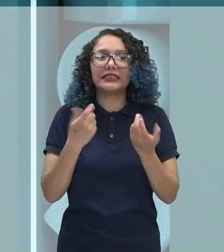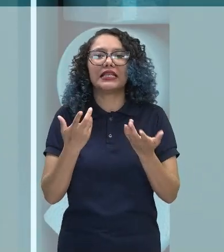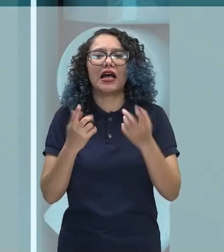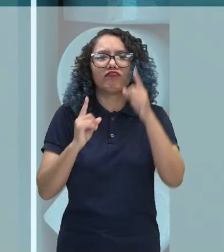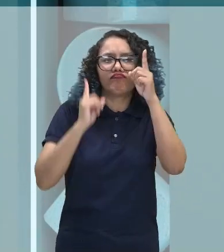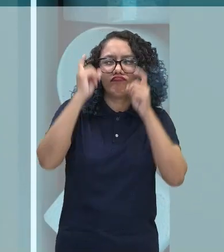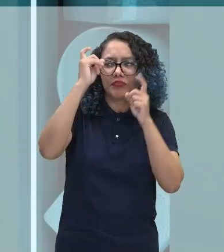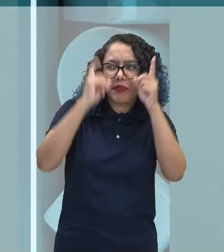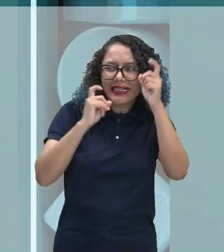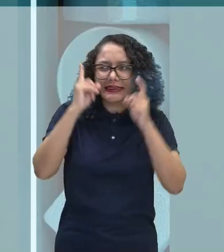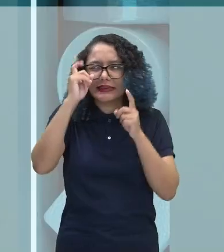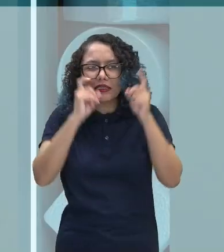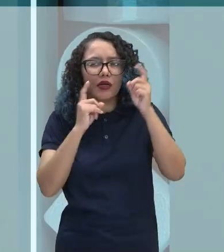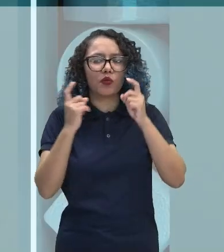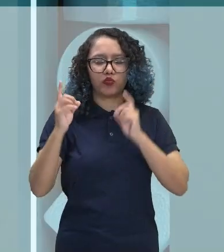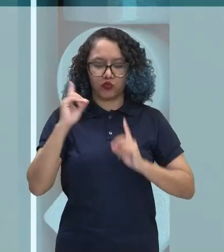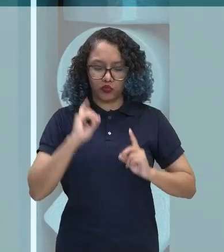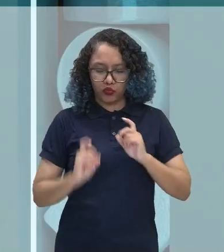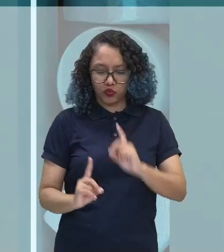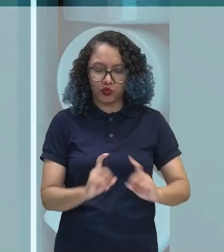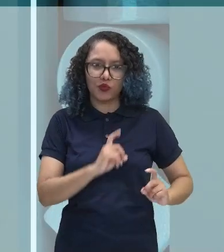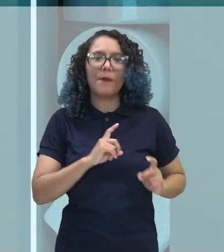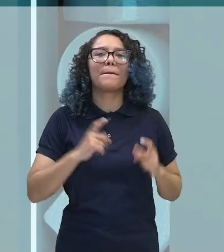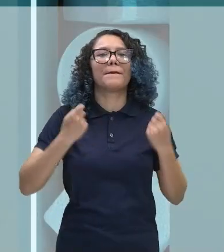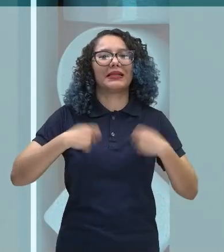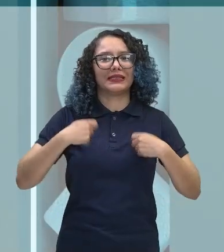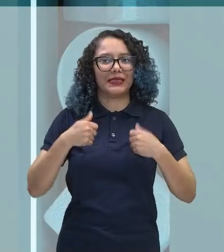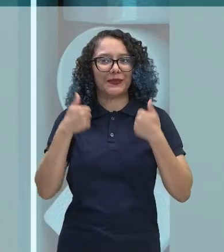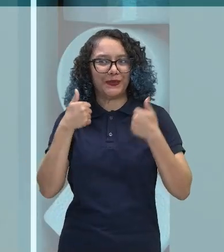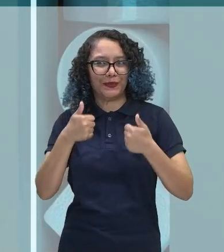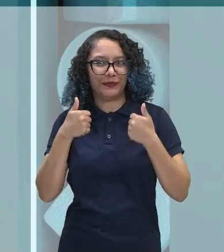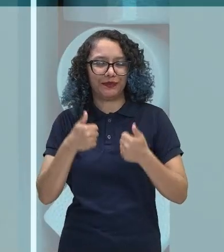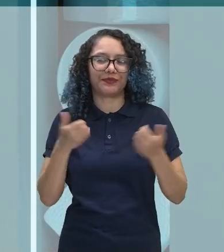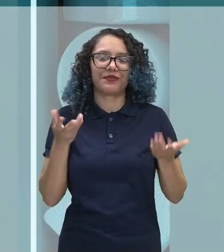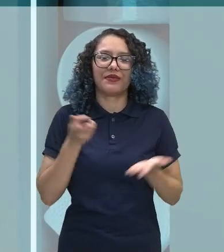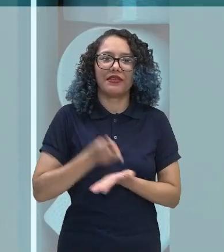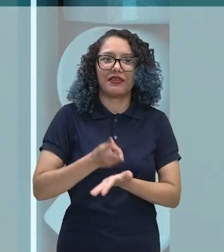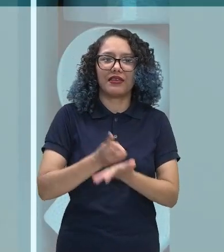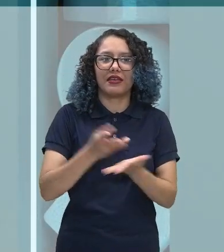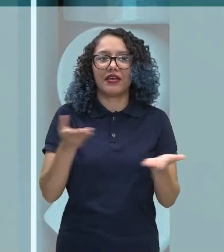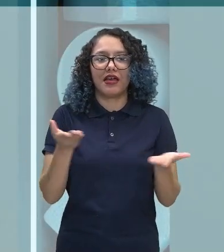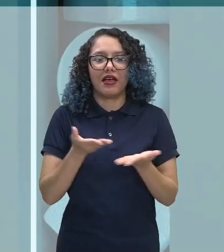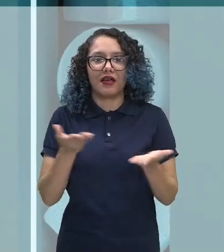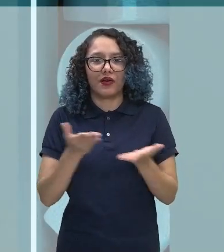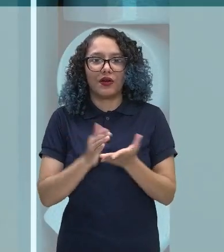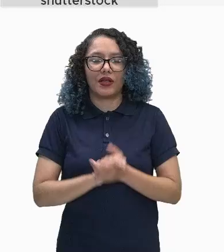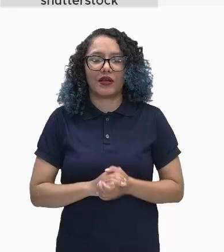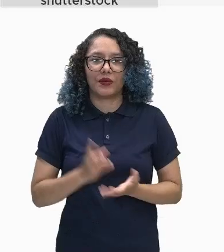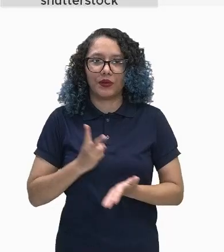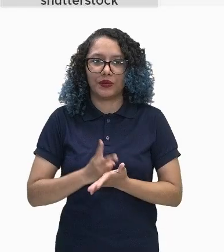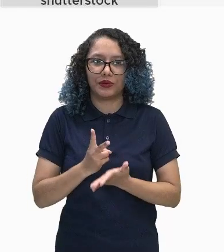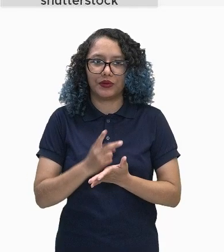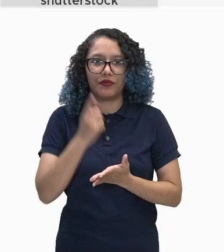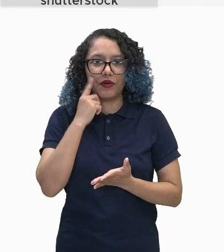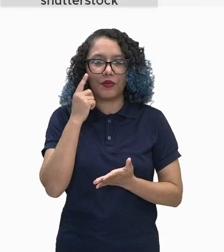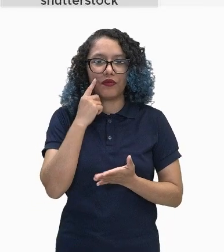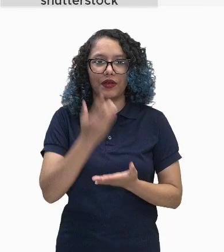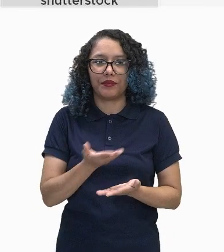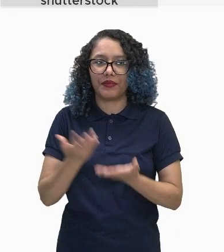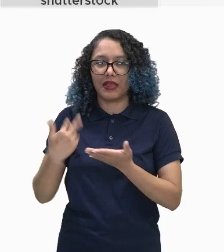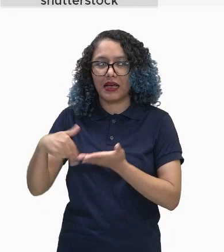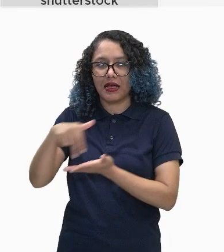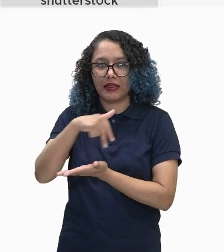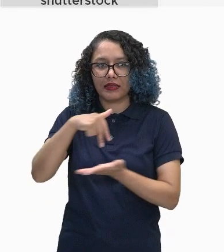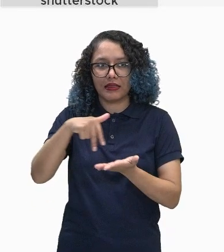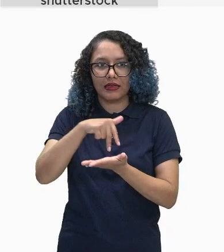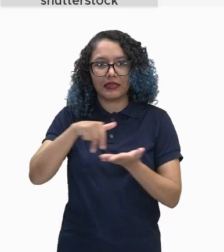expressão corporal aí. Então, vamos agora dar prosseguimento e vamos falar sobre a dança